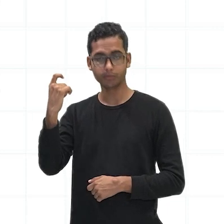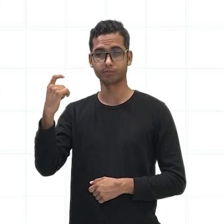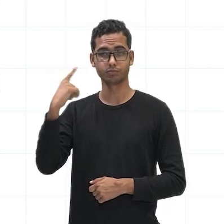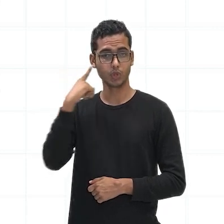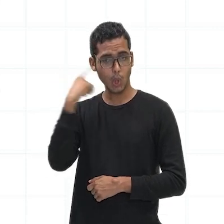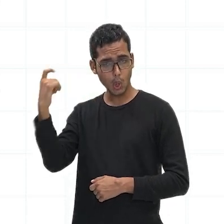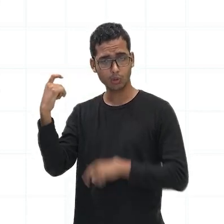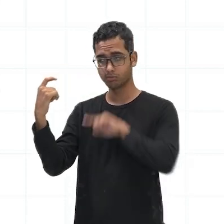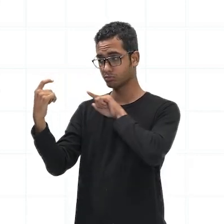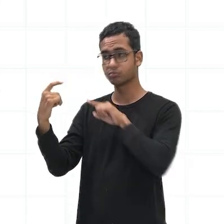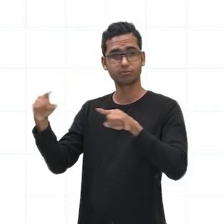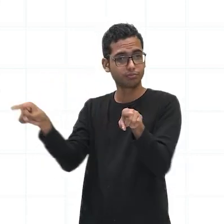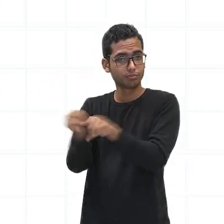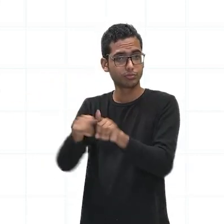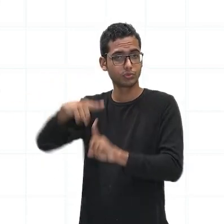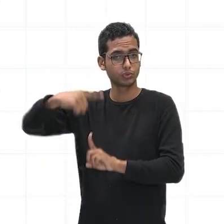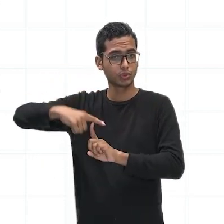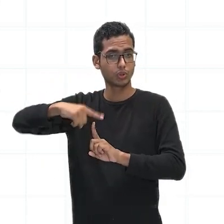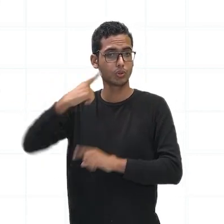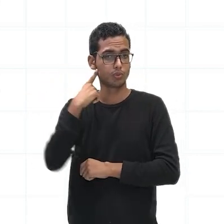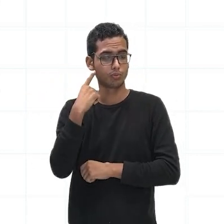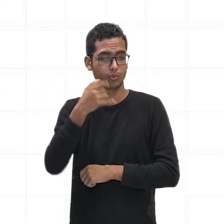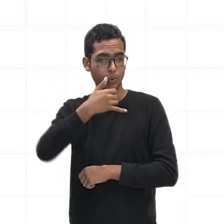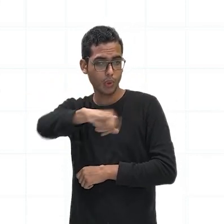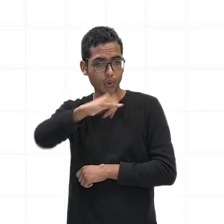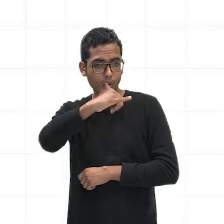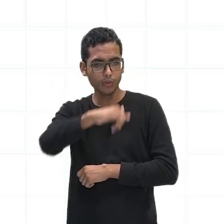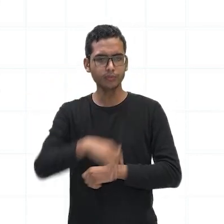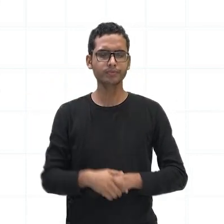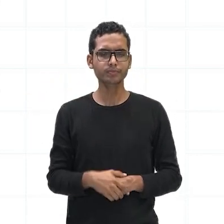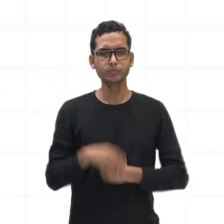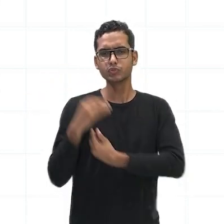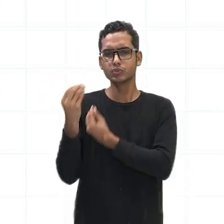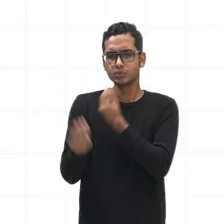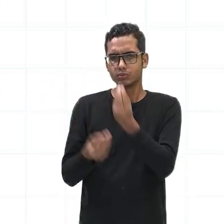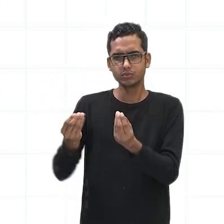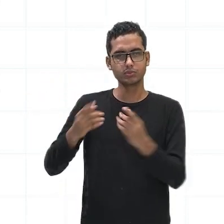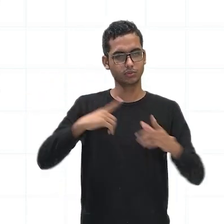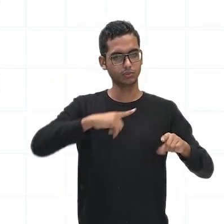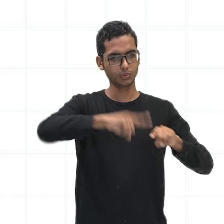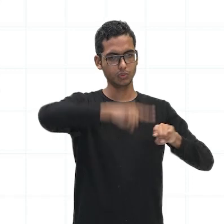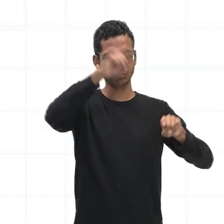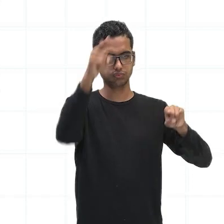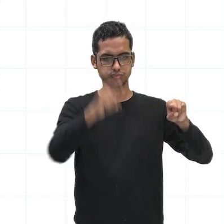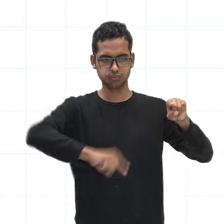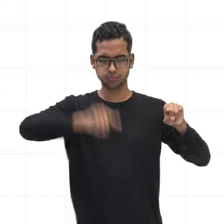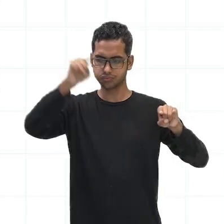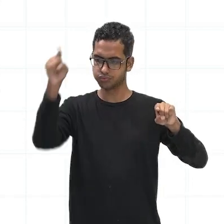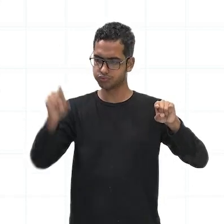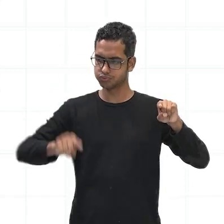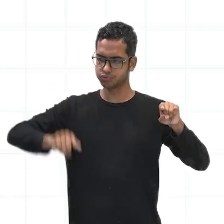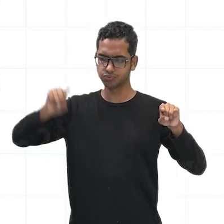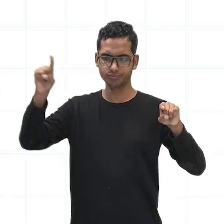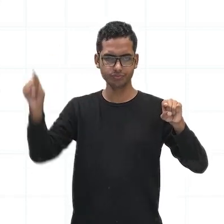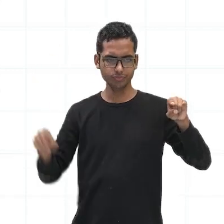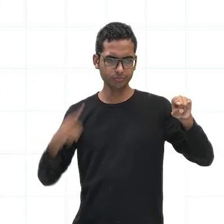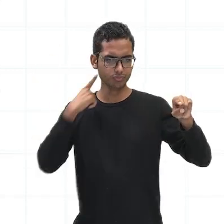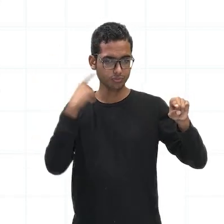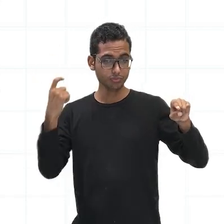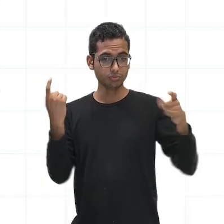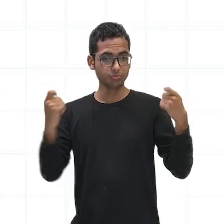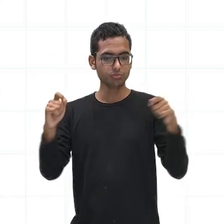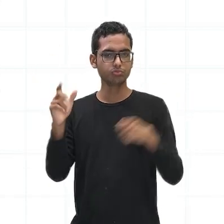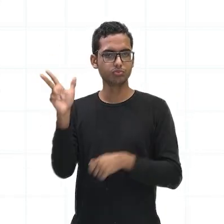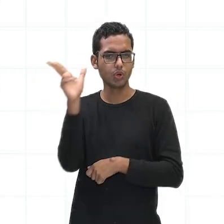caso, de energia. Então, olha só, ela é gerada a partir de ondas e parte dessas ondas podem ser captadas